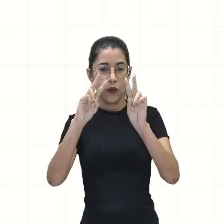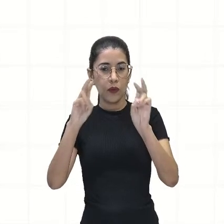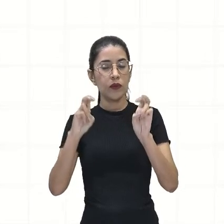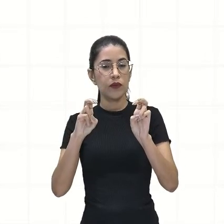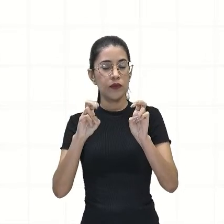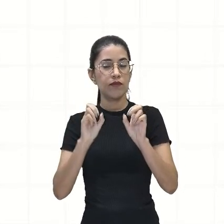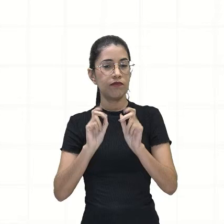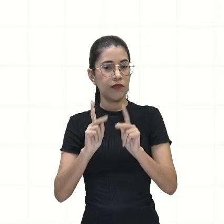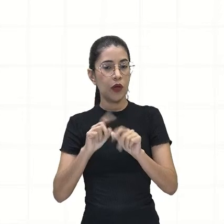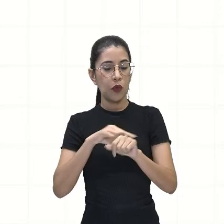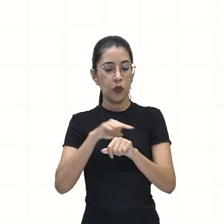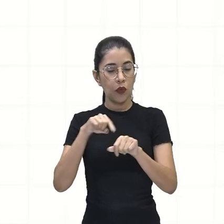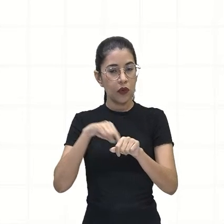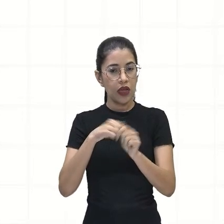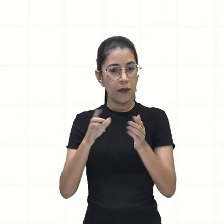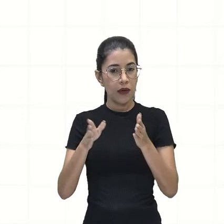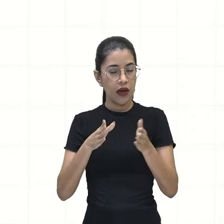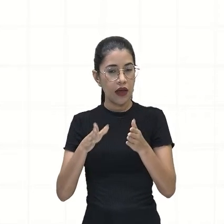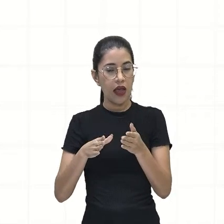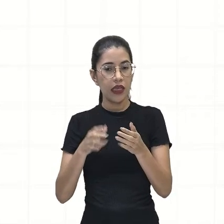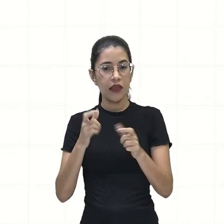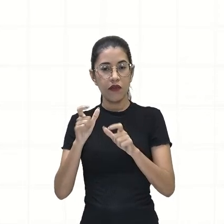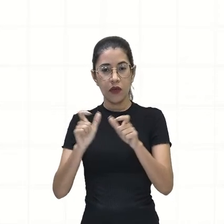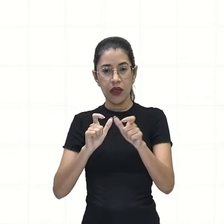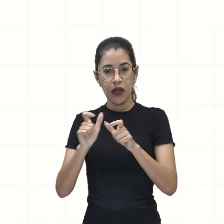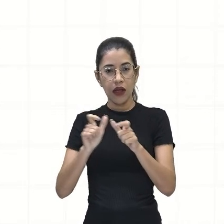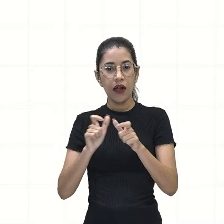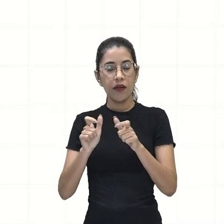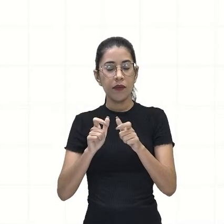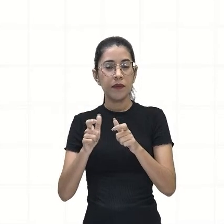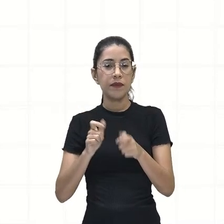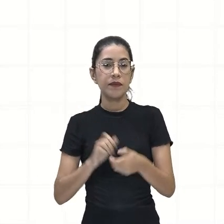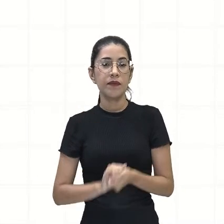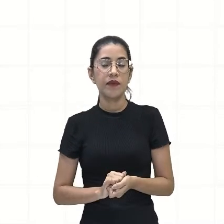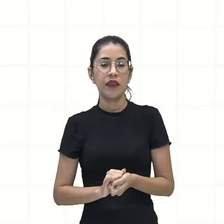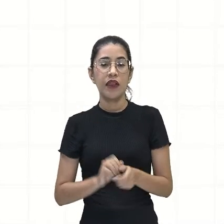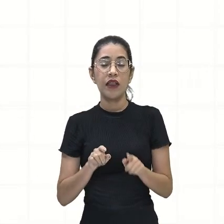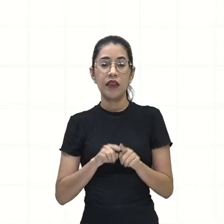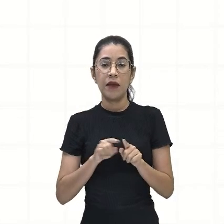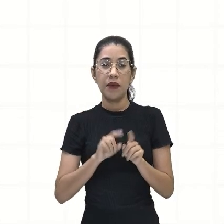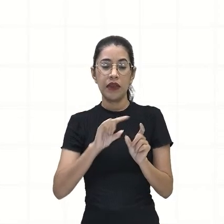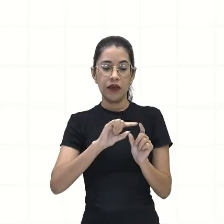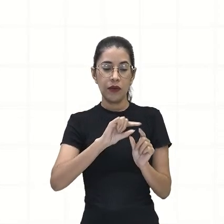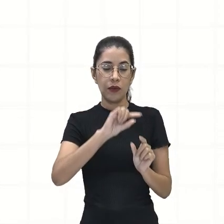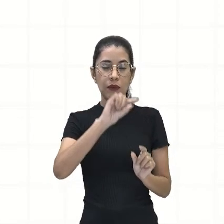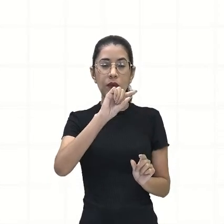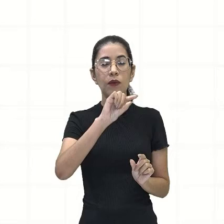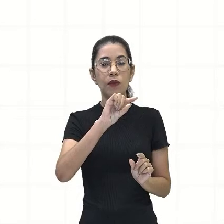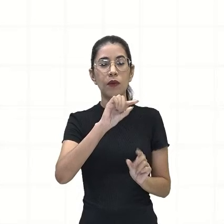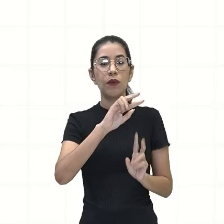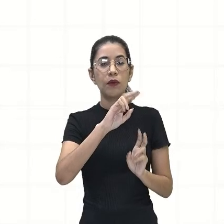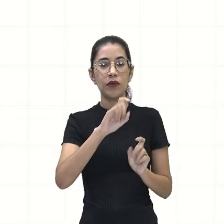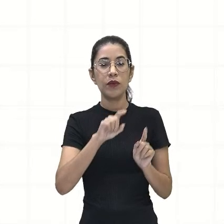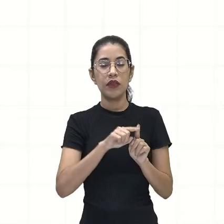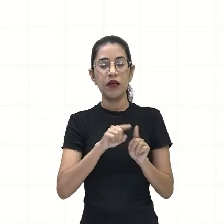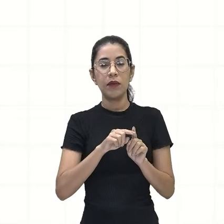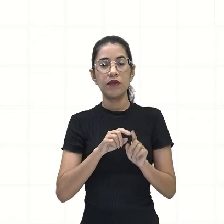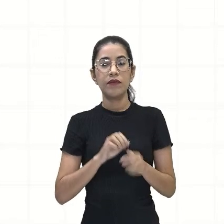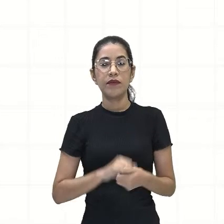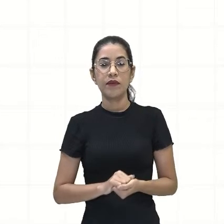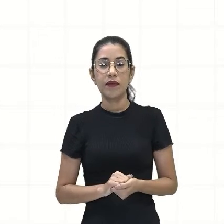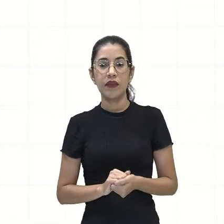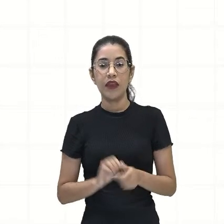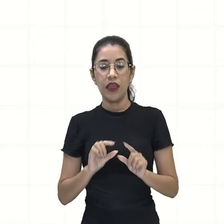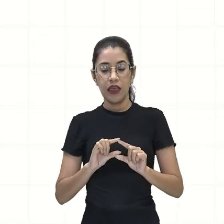que as pessoas passam jogando videogame. Aqui nós temos uma legenda, né? Um título por eixo X. Aqui